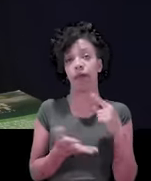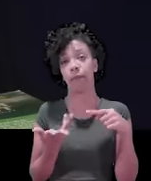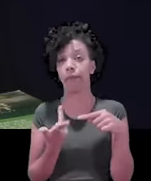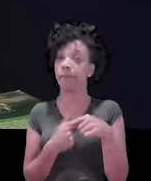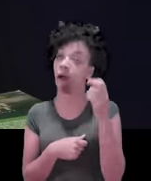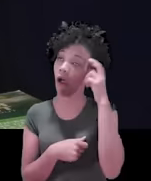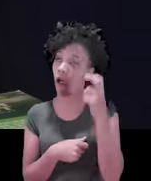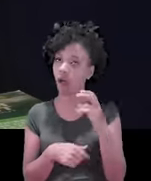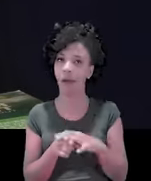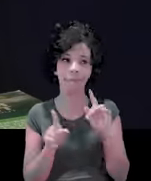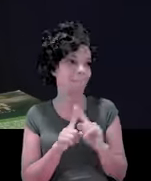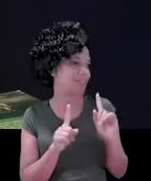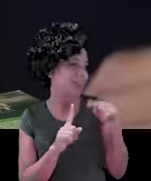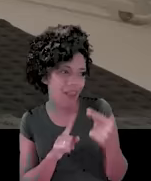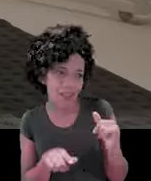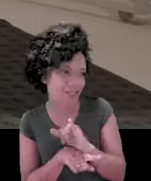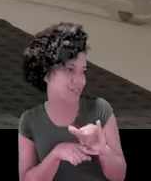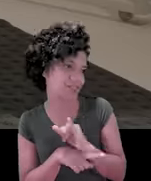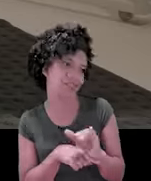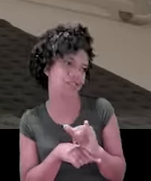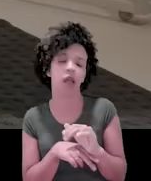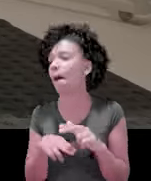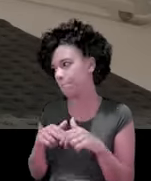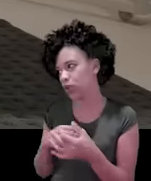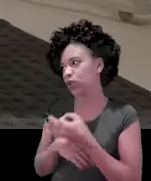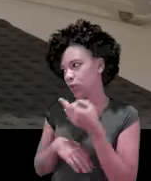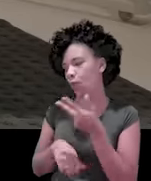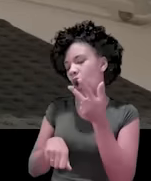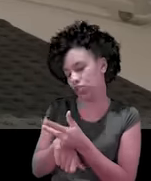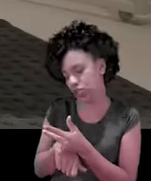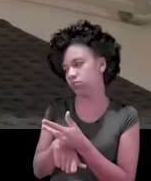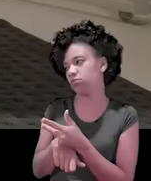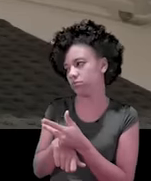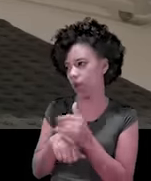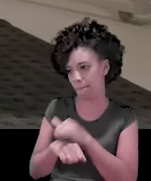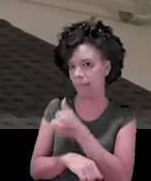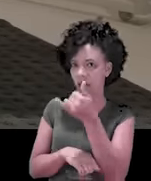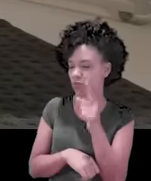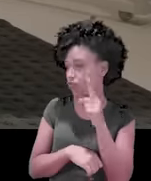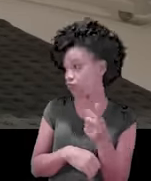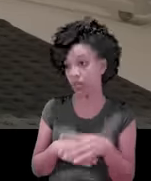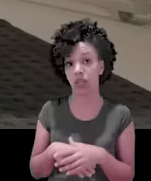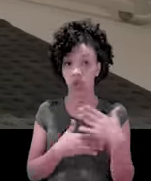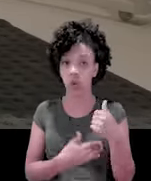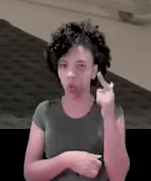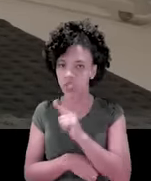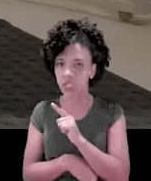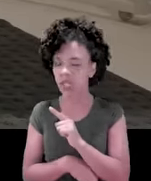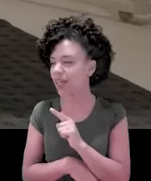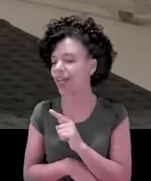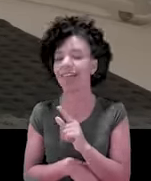haste muito mais além do do conhecimento ver que eu pego a gente eu achei vamos cobrir é para cair de avião dia e tirar não